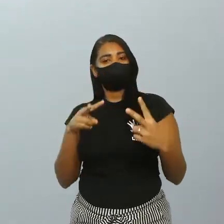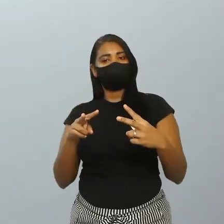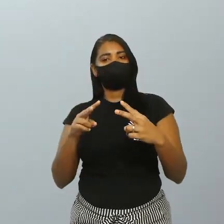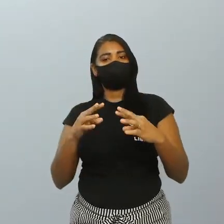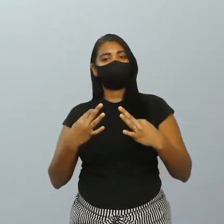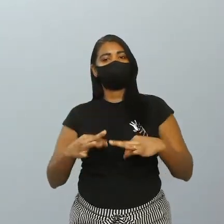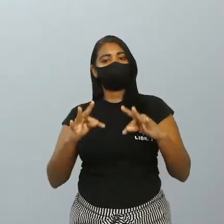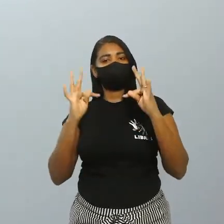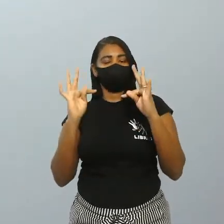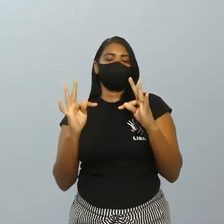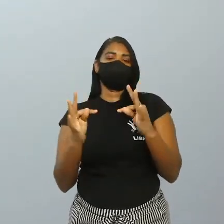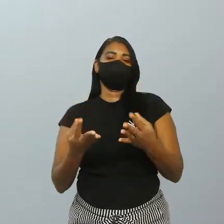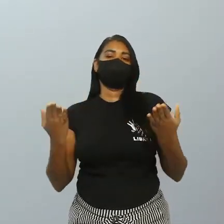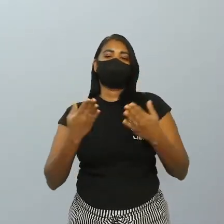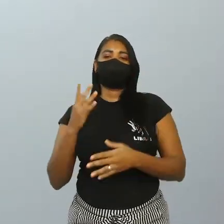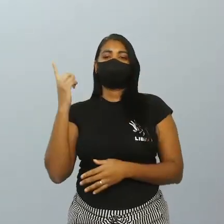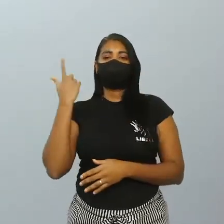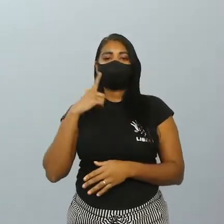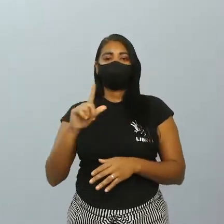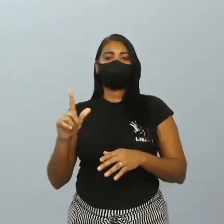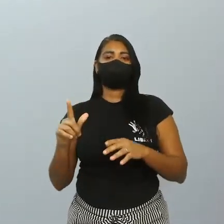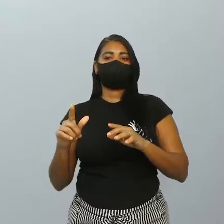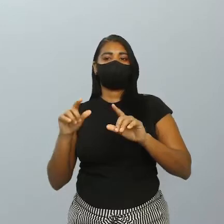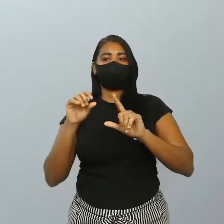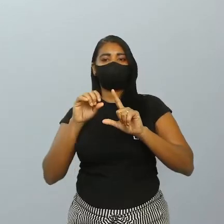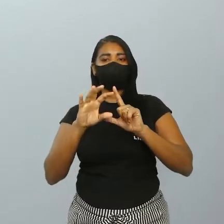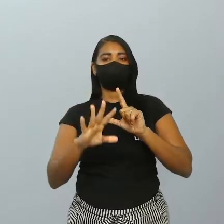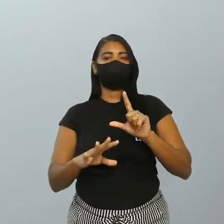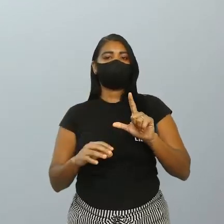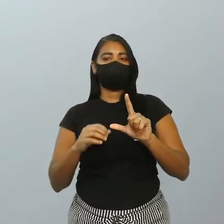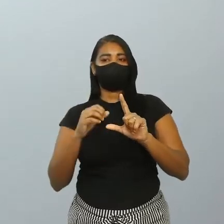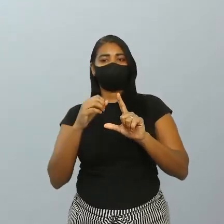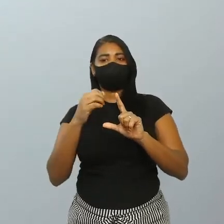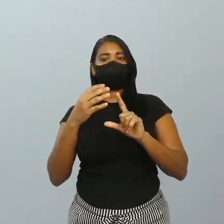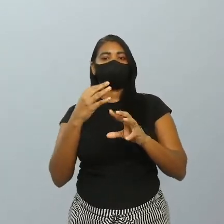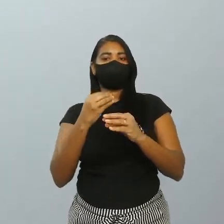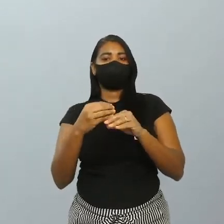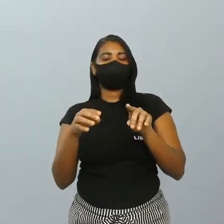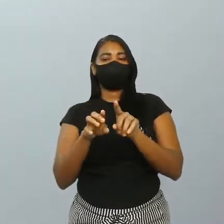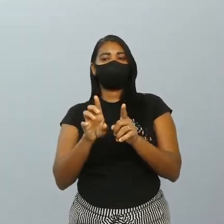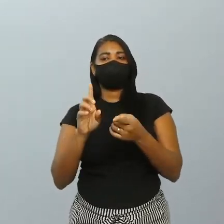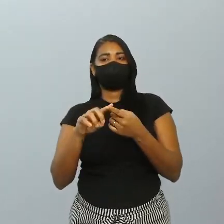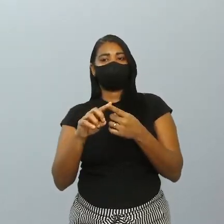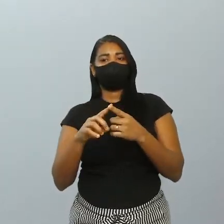gente conseguiu, por conta de uma pandemia, claro, óbvio, mas a gente conseguiu